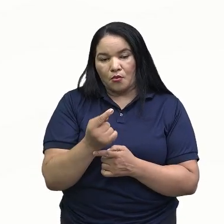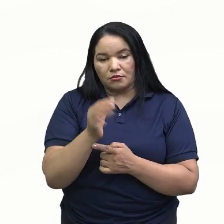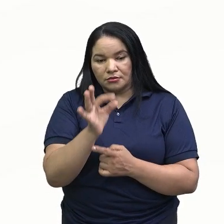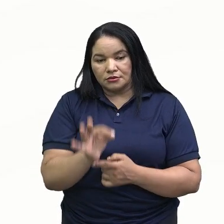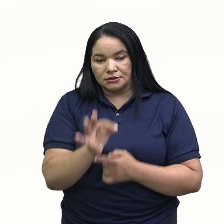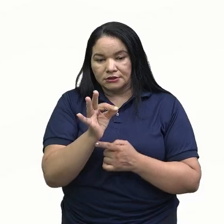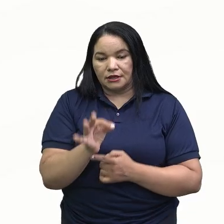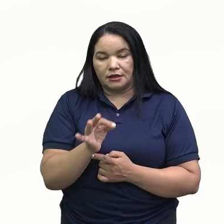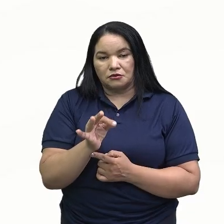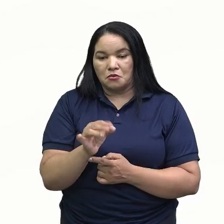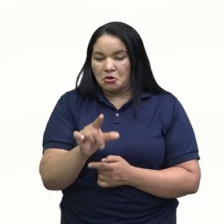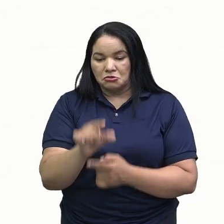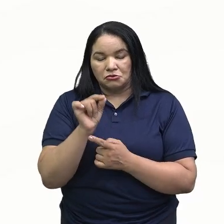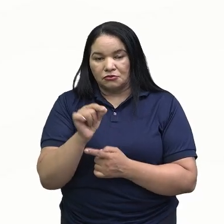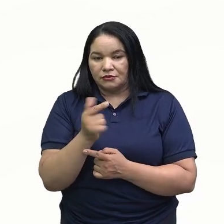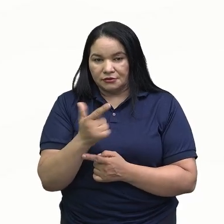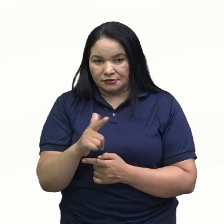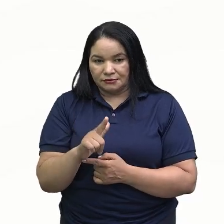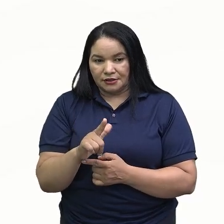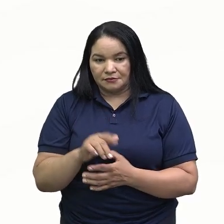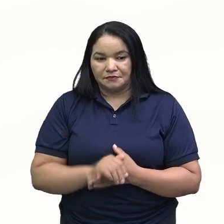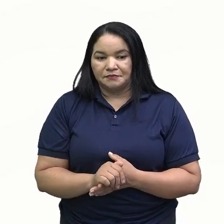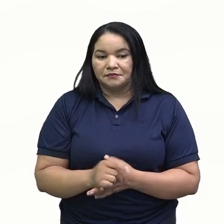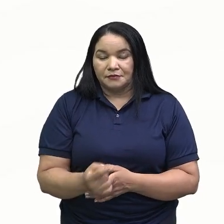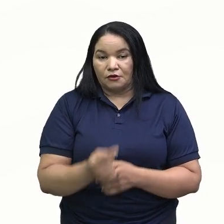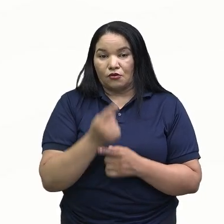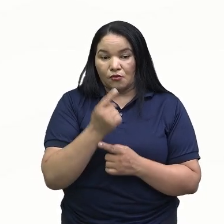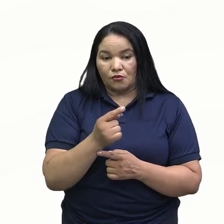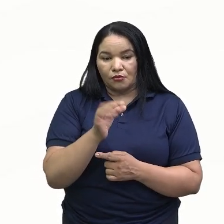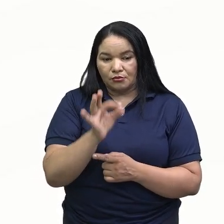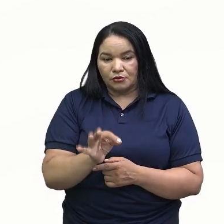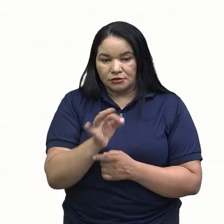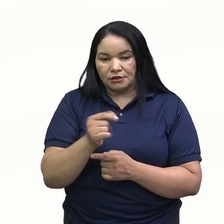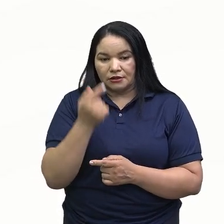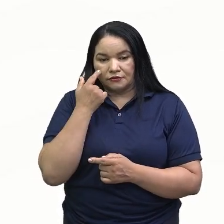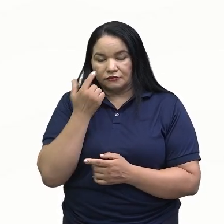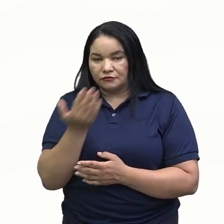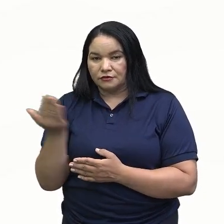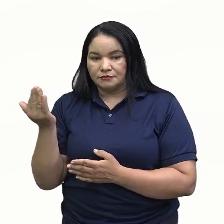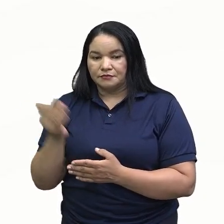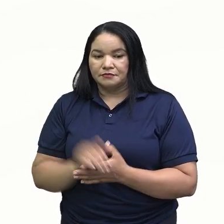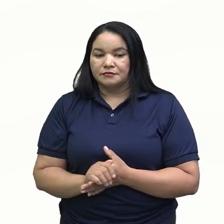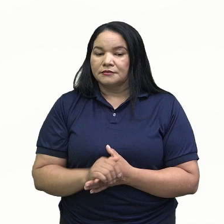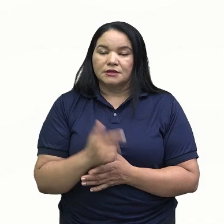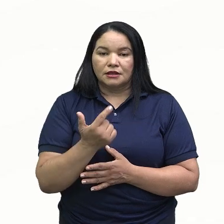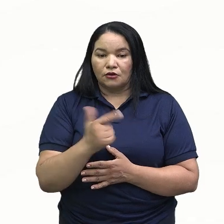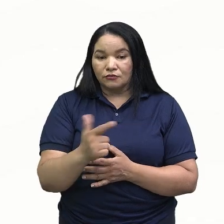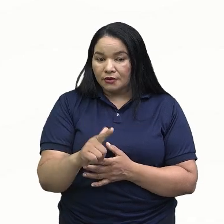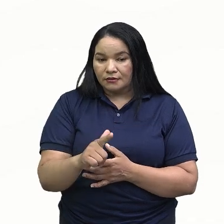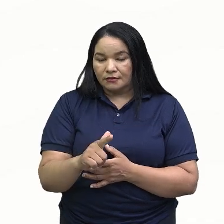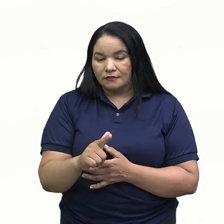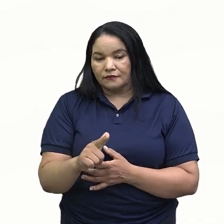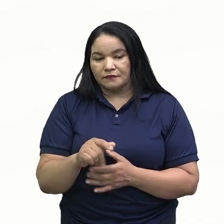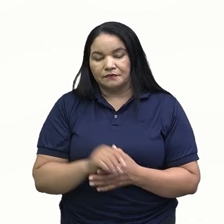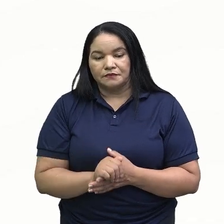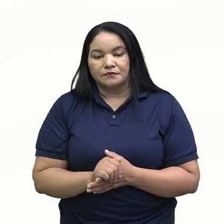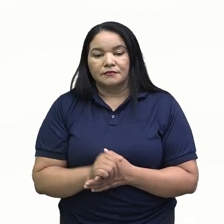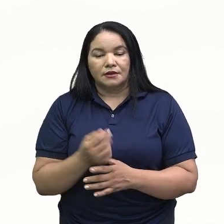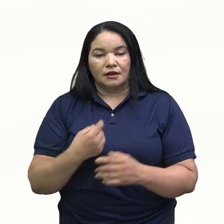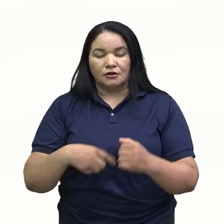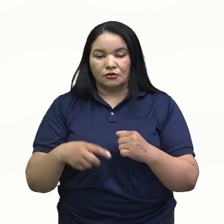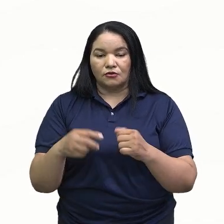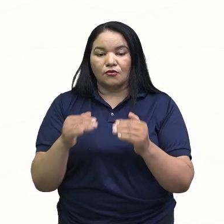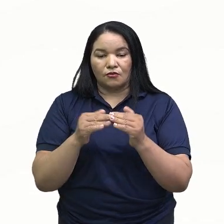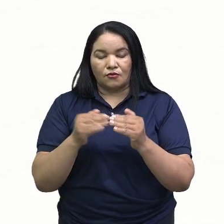escolha, tá? Esse 1% não teve escolha, está concordando com o verbo.